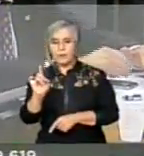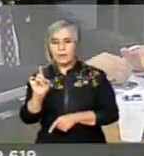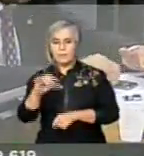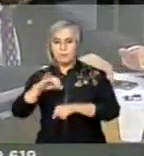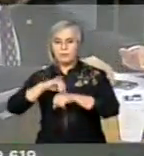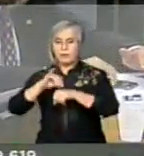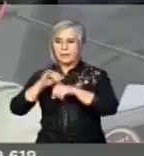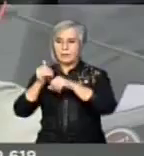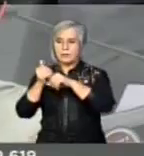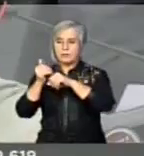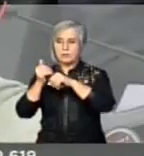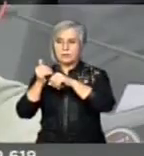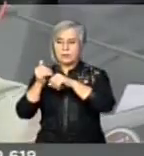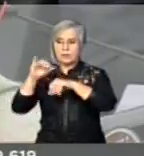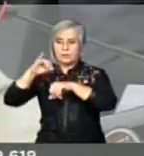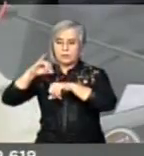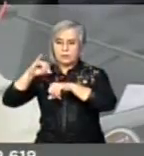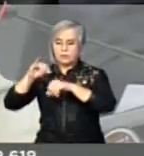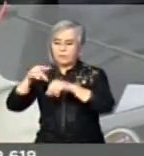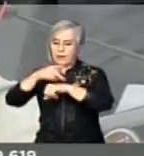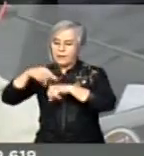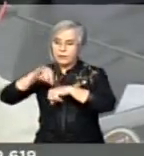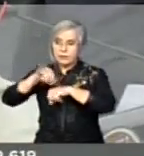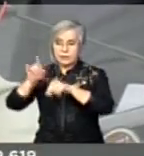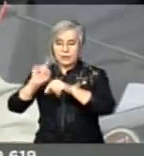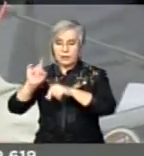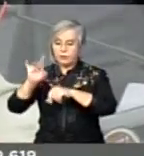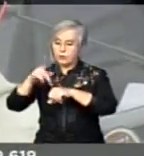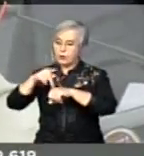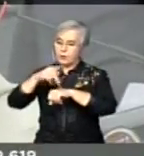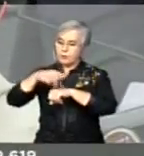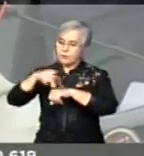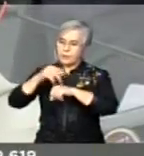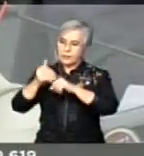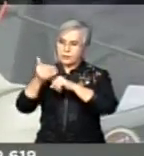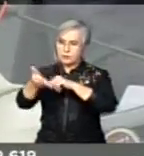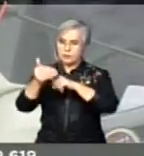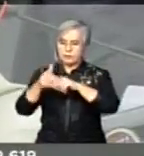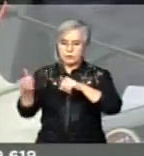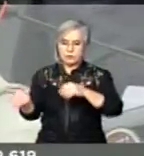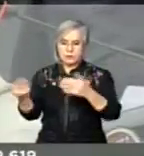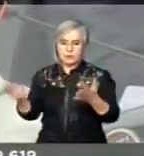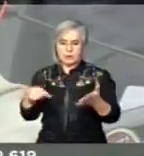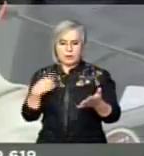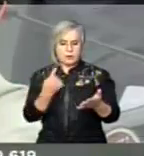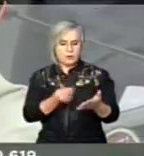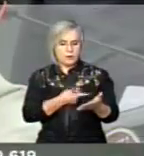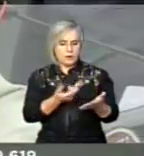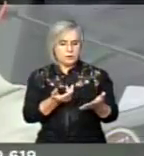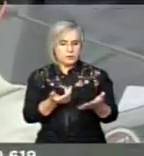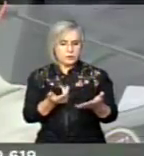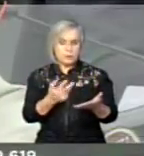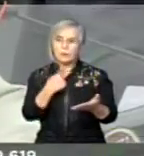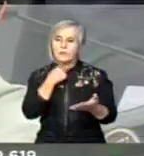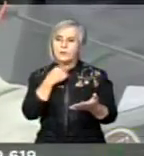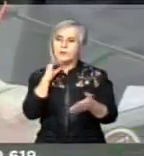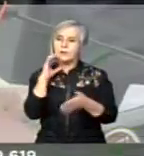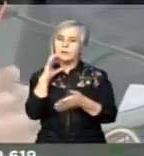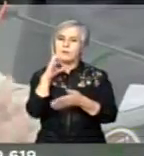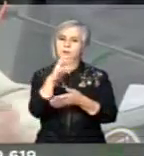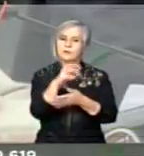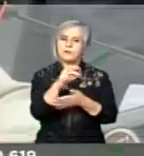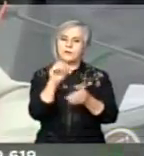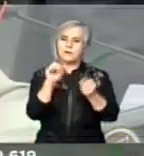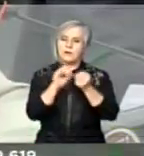periféricos. E olha, nós temos o dever e a obrigação de não aplicar golpes na verdade. Eu